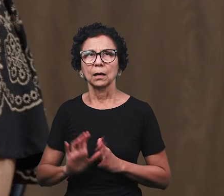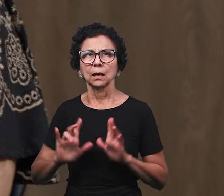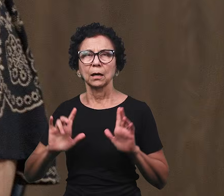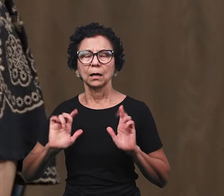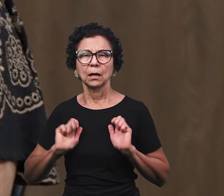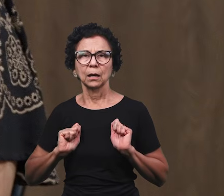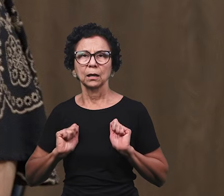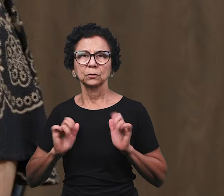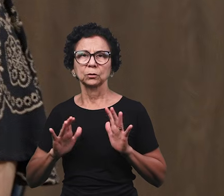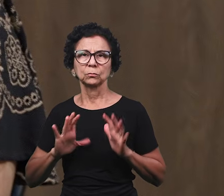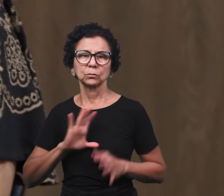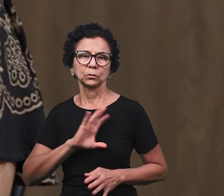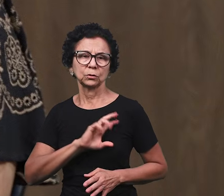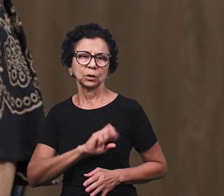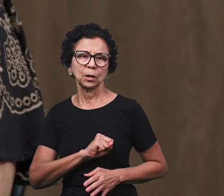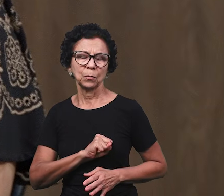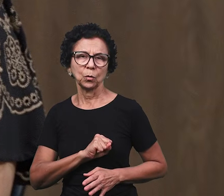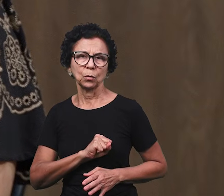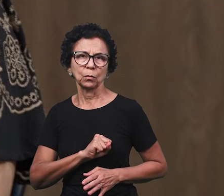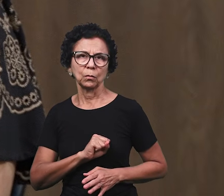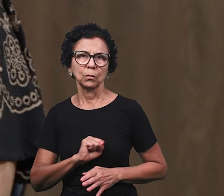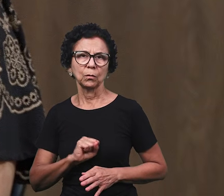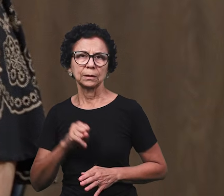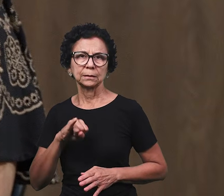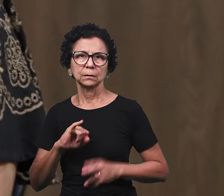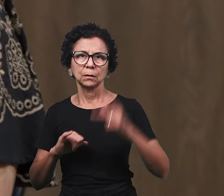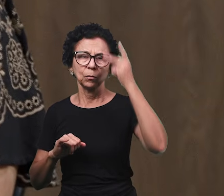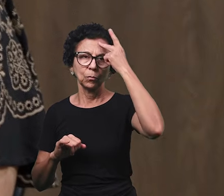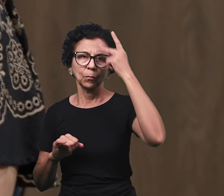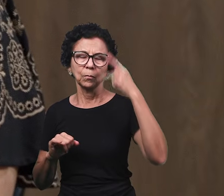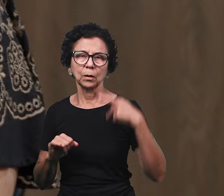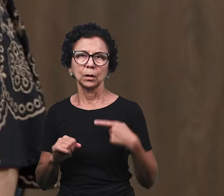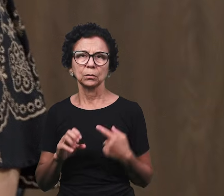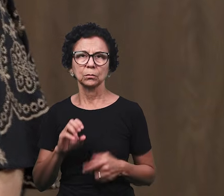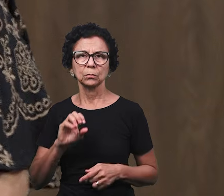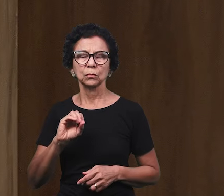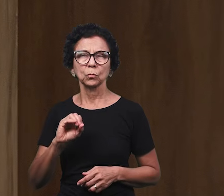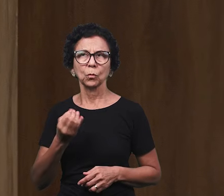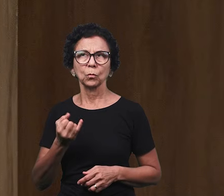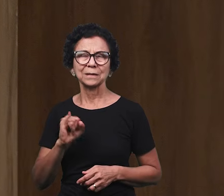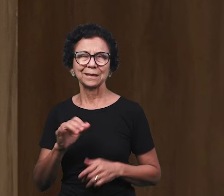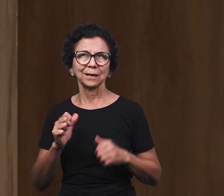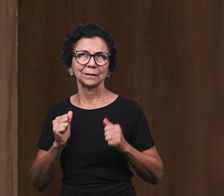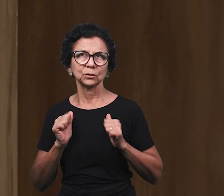são do Espírito Santo, e aquelas que são somente sentimento ou interesse pessoal.